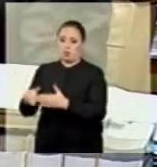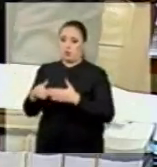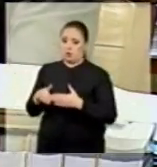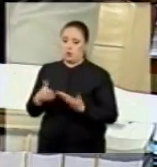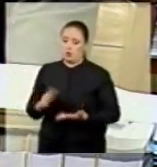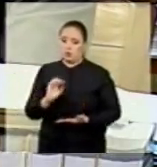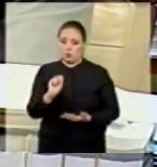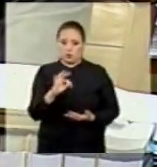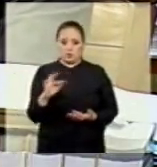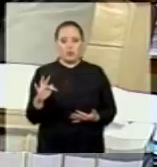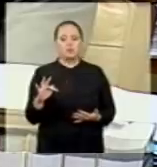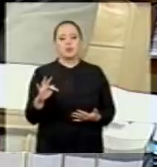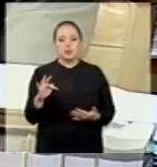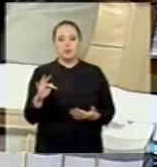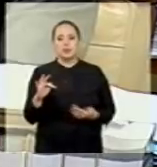Federal, então,